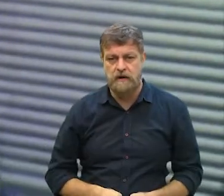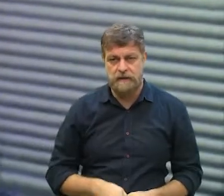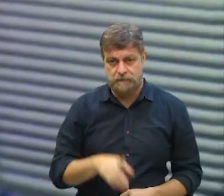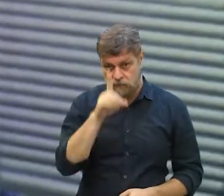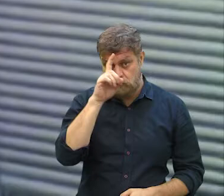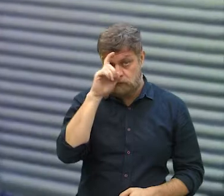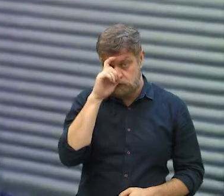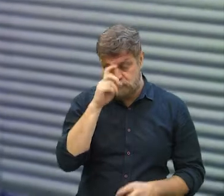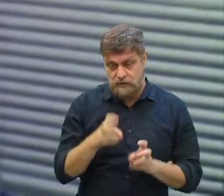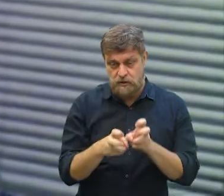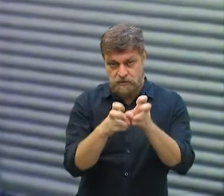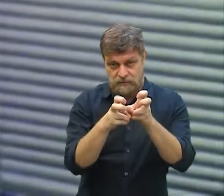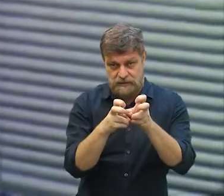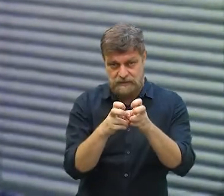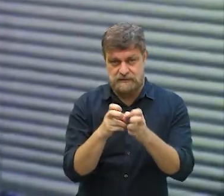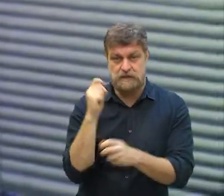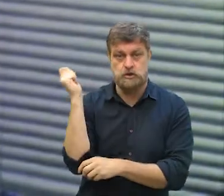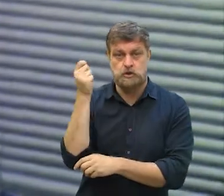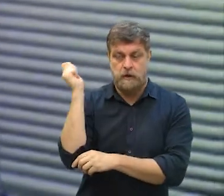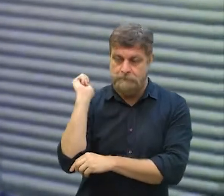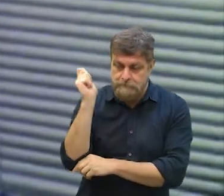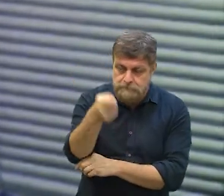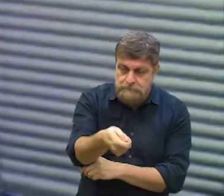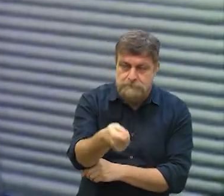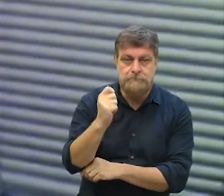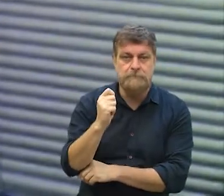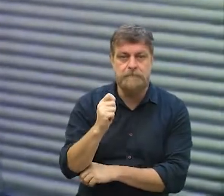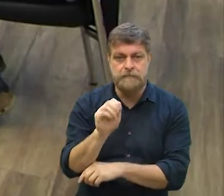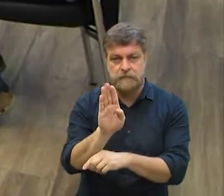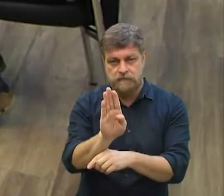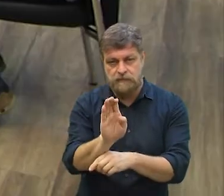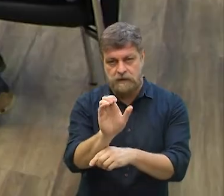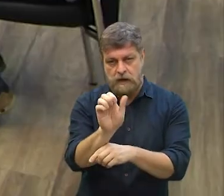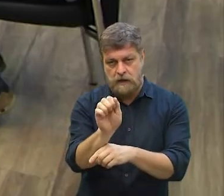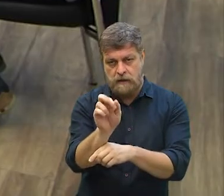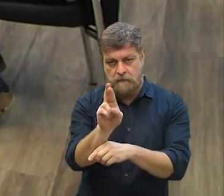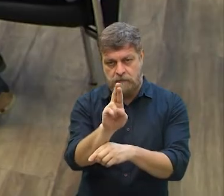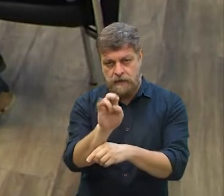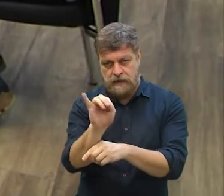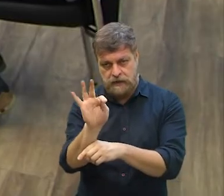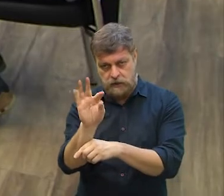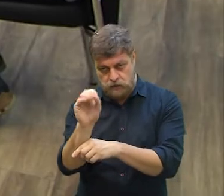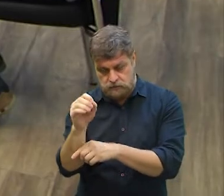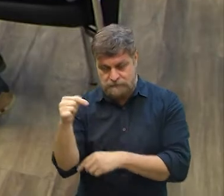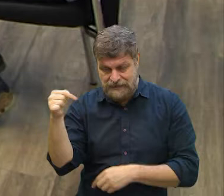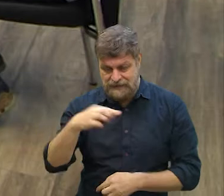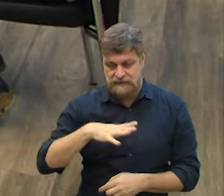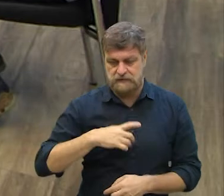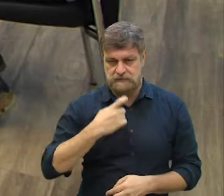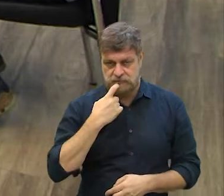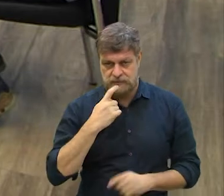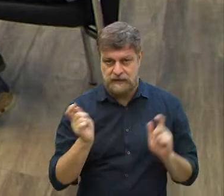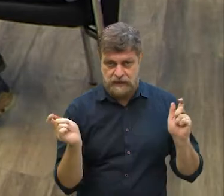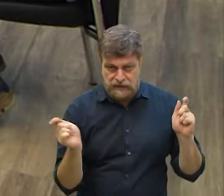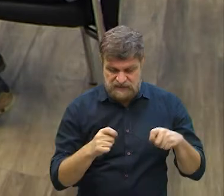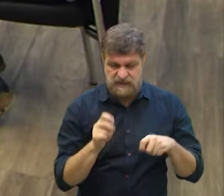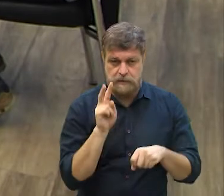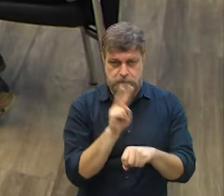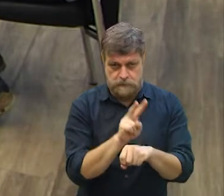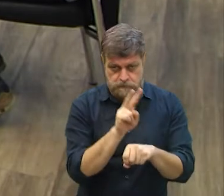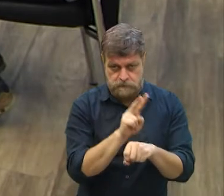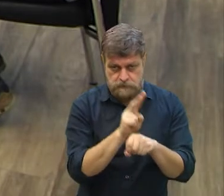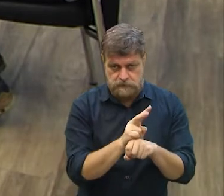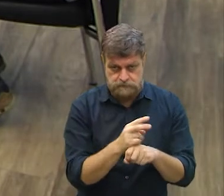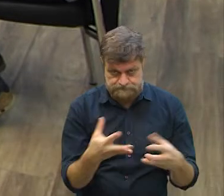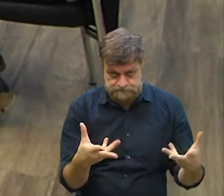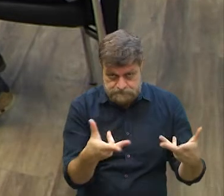do Câncer em Barretos também tem no SUS, mas são situações especiais. Mas o que nós temos à disposição em Campinas, então, é suficiente